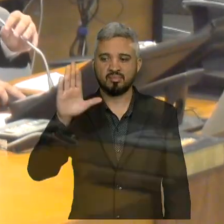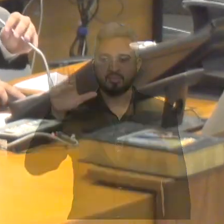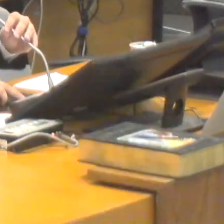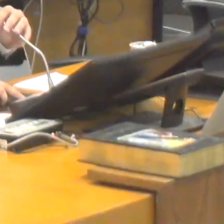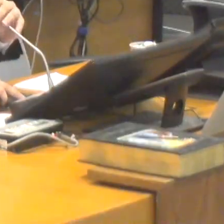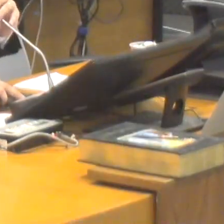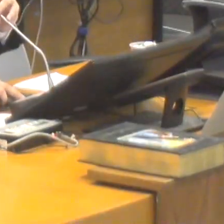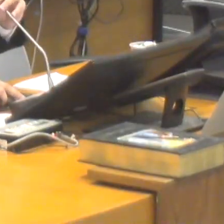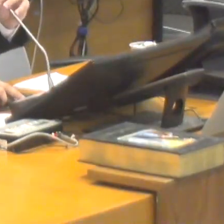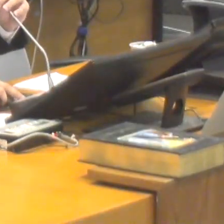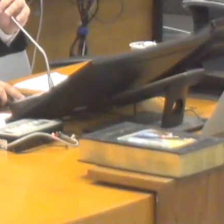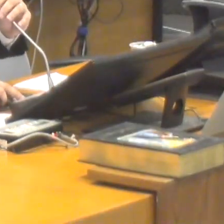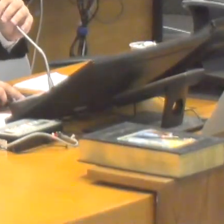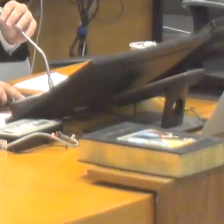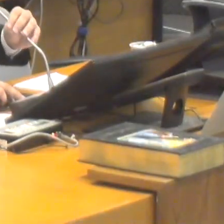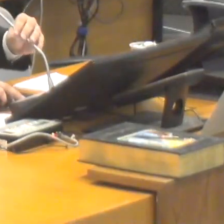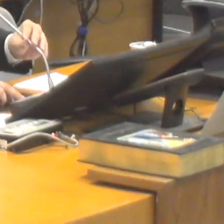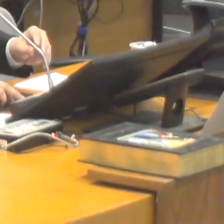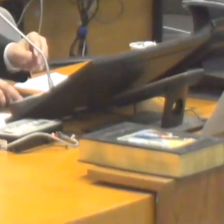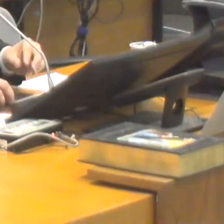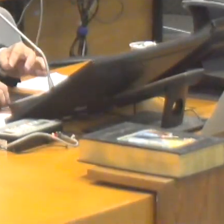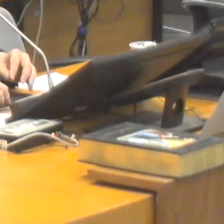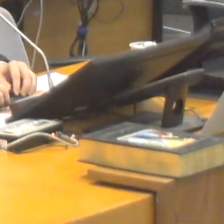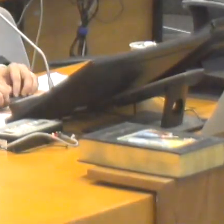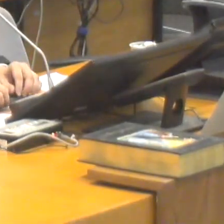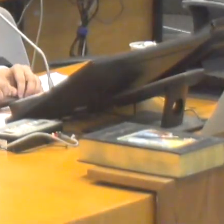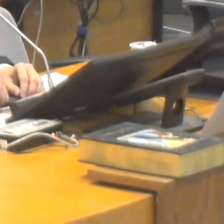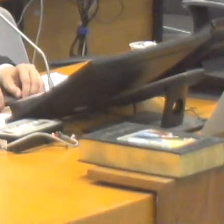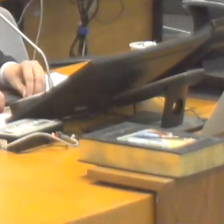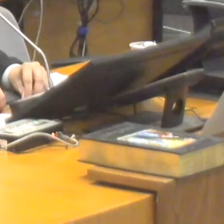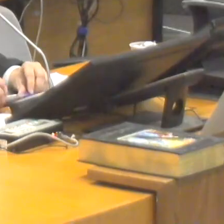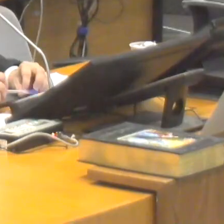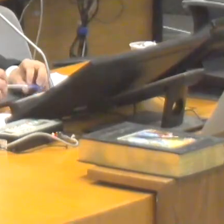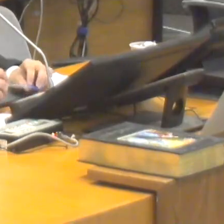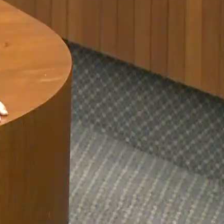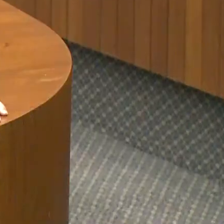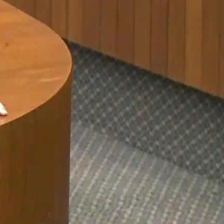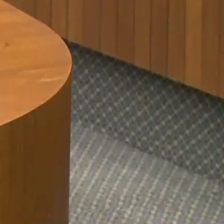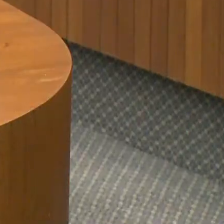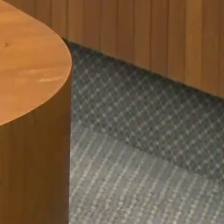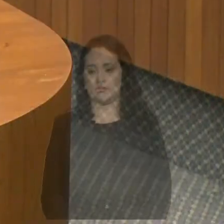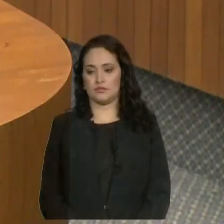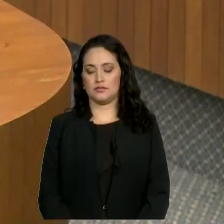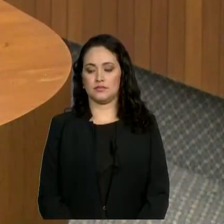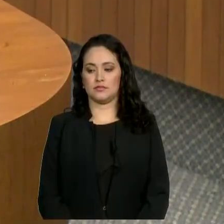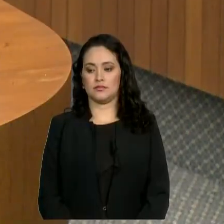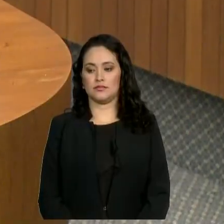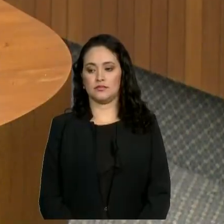Curso. Sim, senhor. Meu líder, tenho uma grata satisfação de tê-lo como líder do